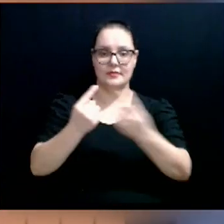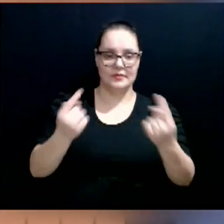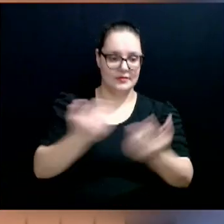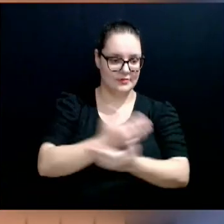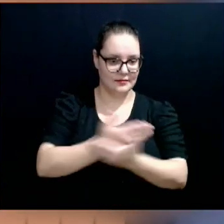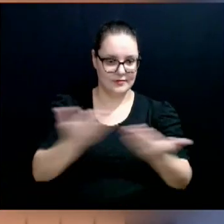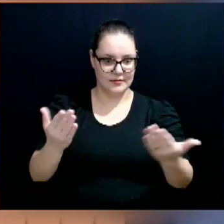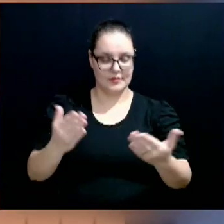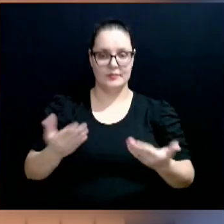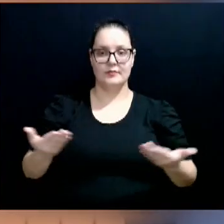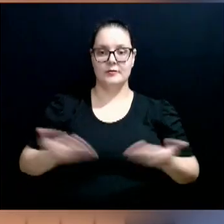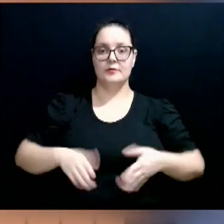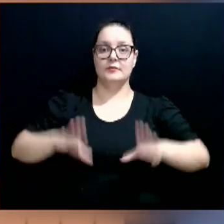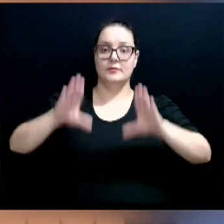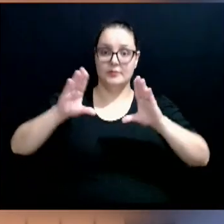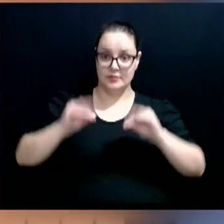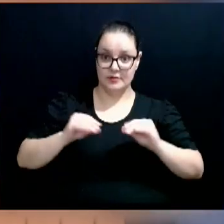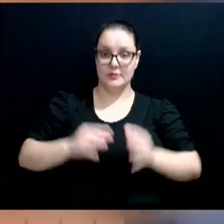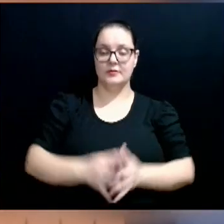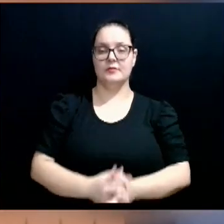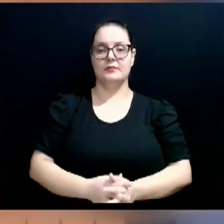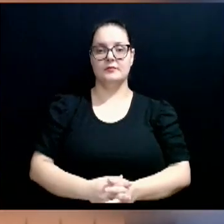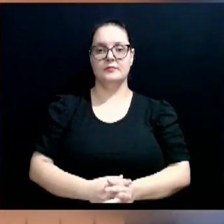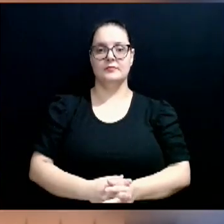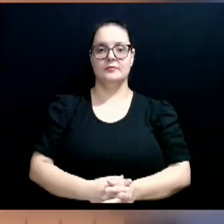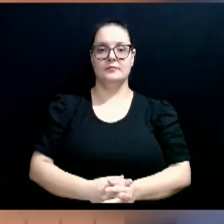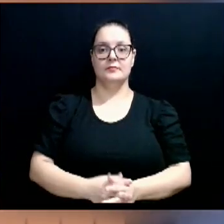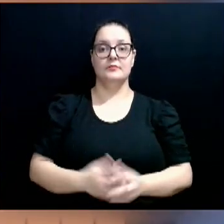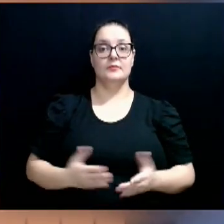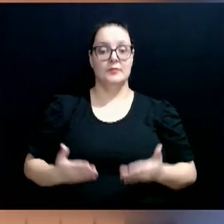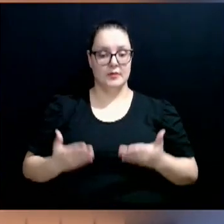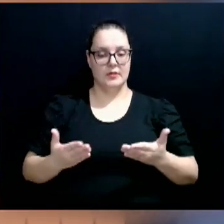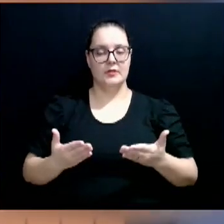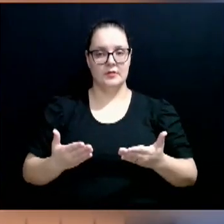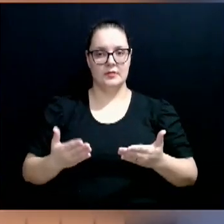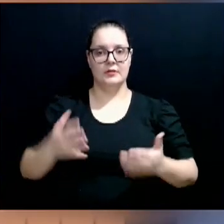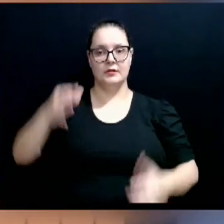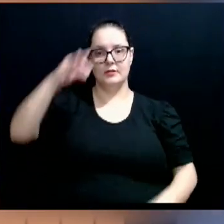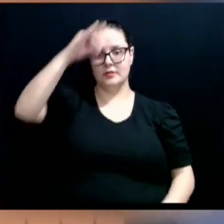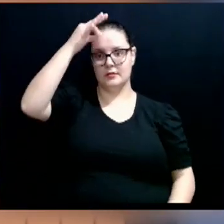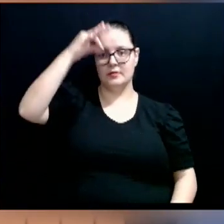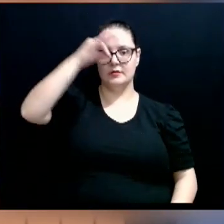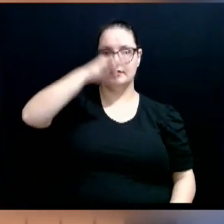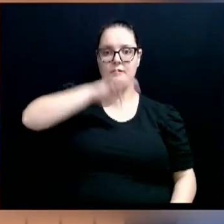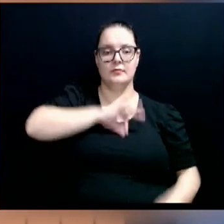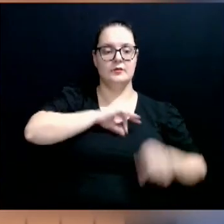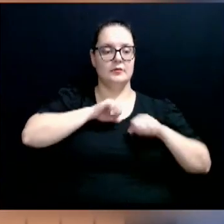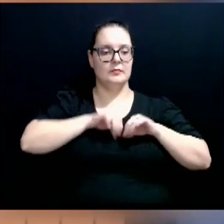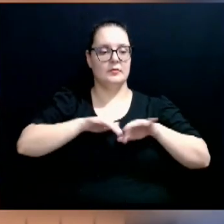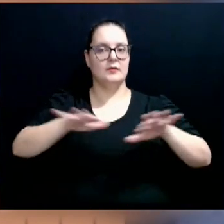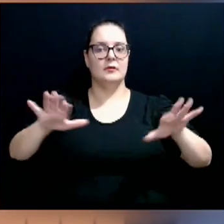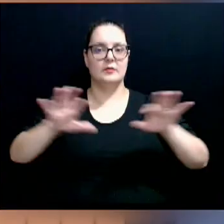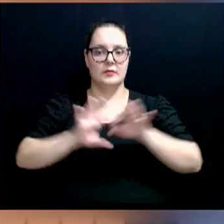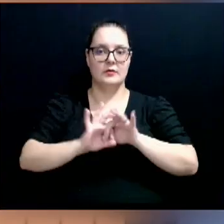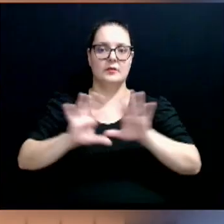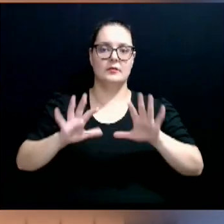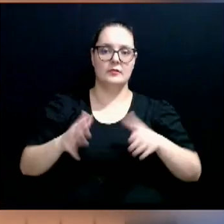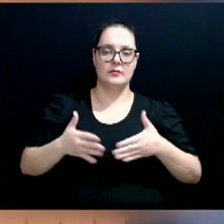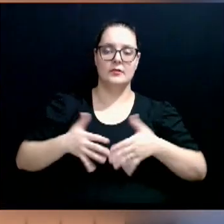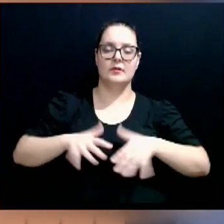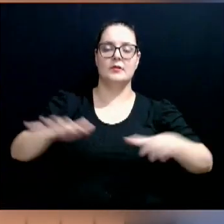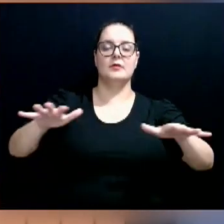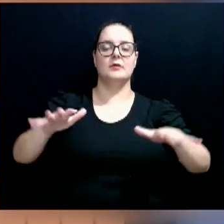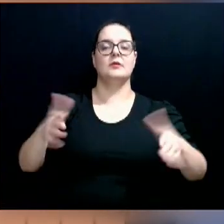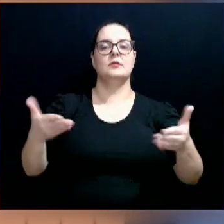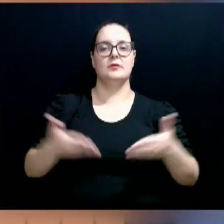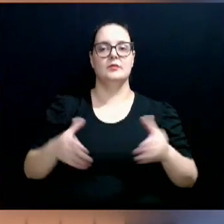noite e entregar desde já que o Espírito Santo tenha liberdade no nosso meio essa noite. Que seja